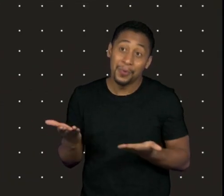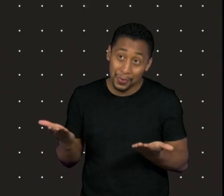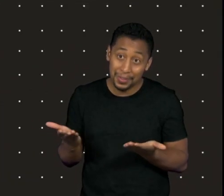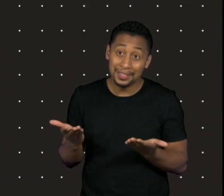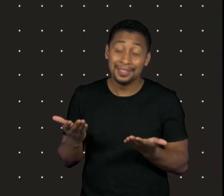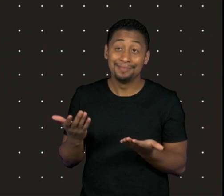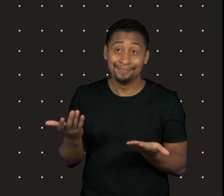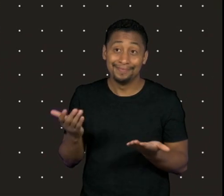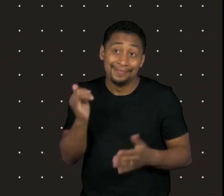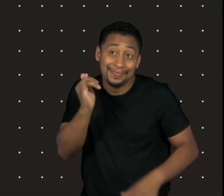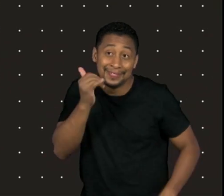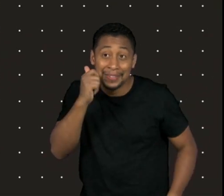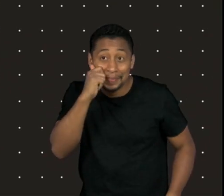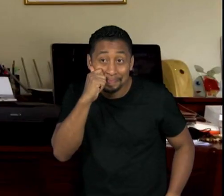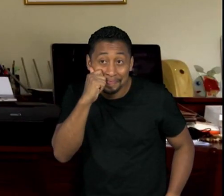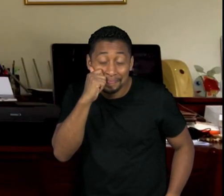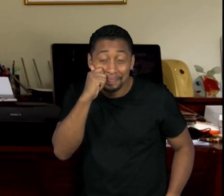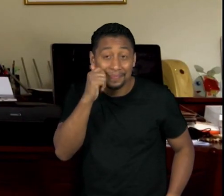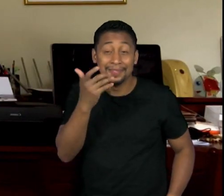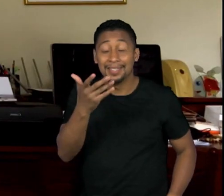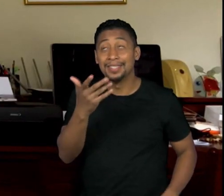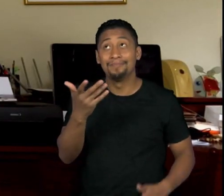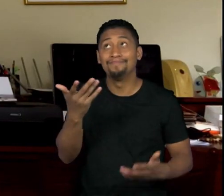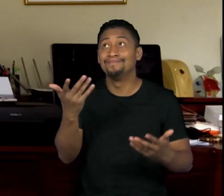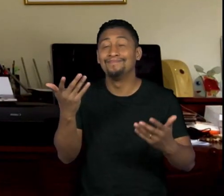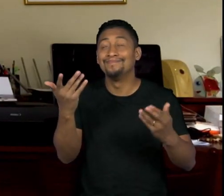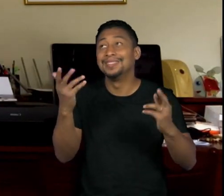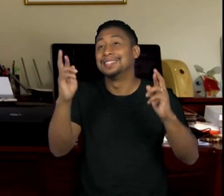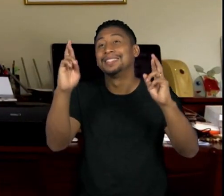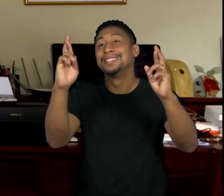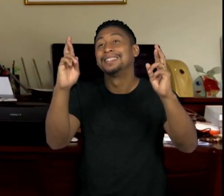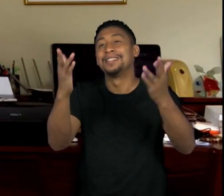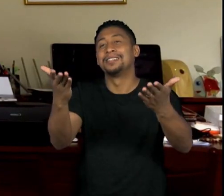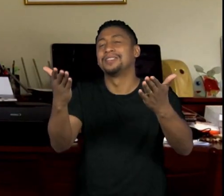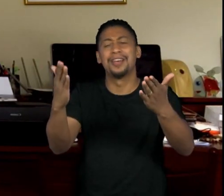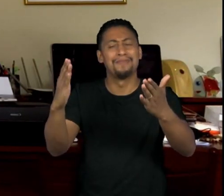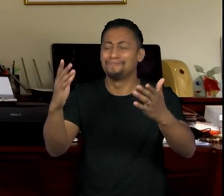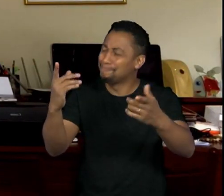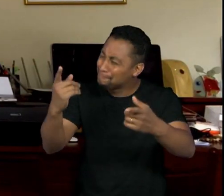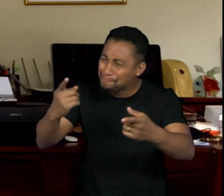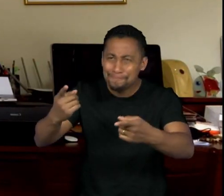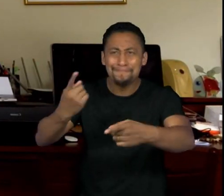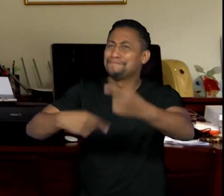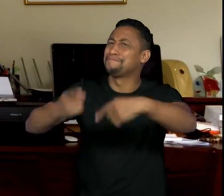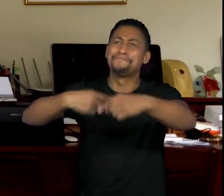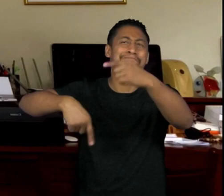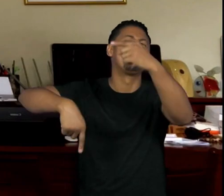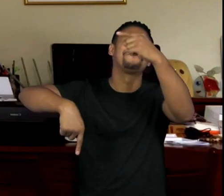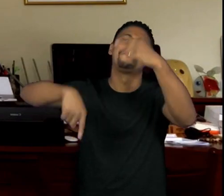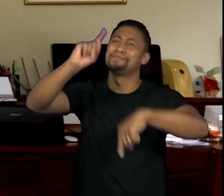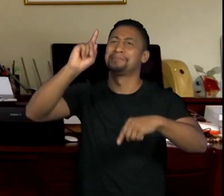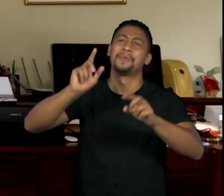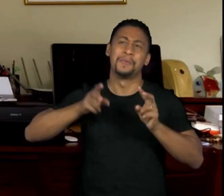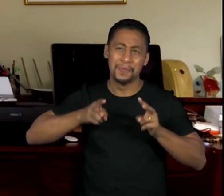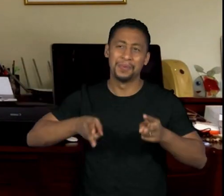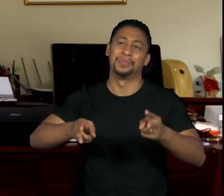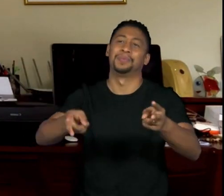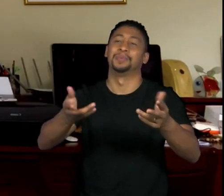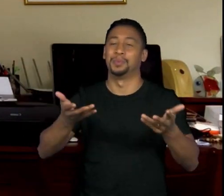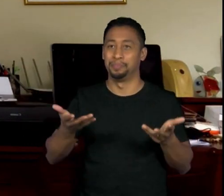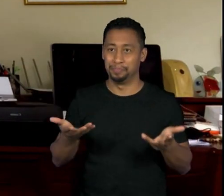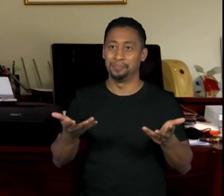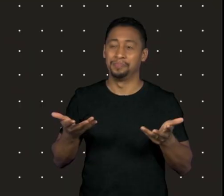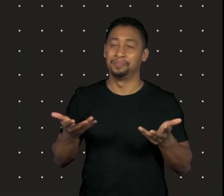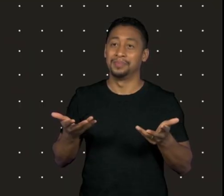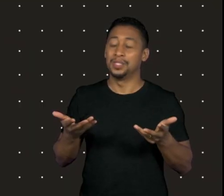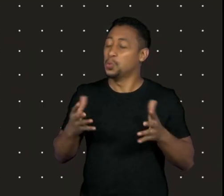te desejar, Ana, mais sucesso. tudo de bom na sua vida, eu acho que você